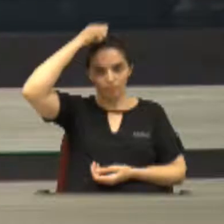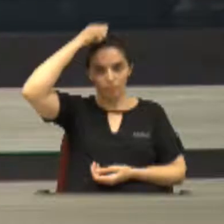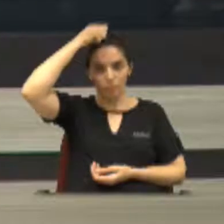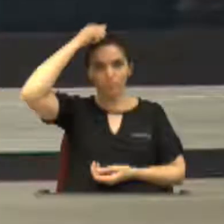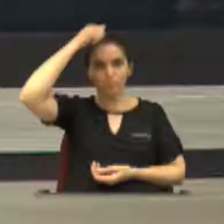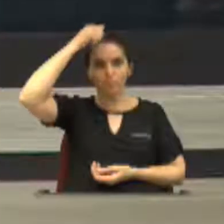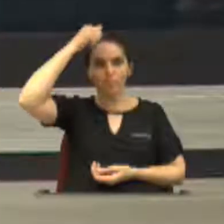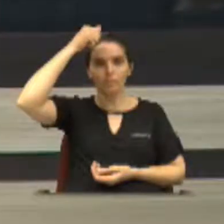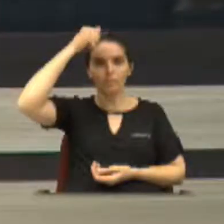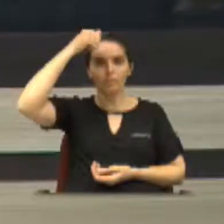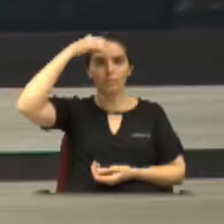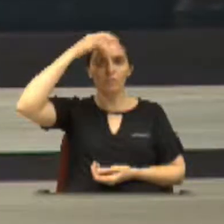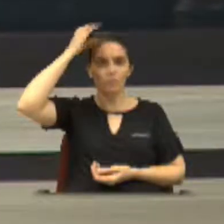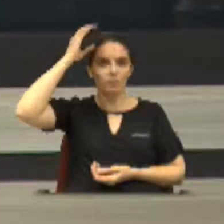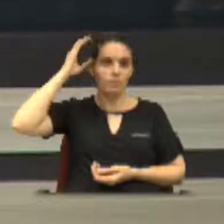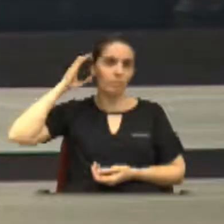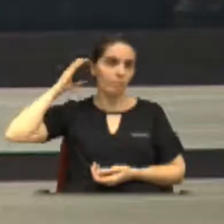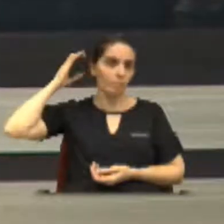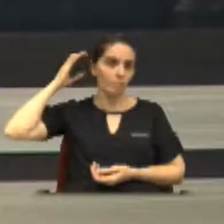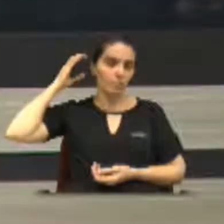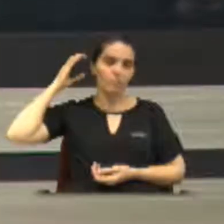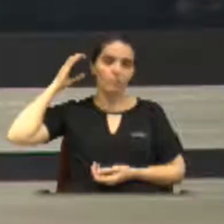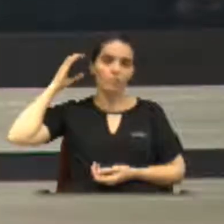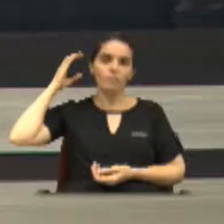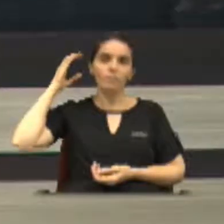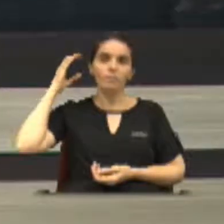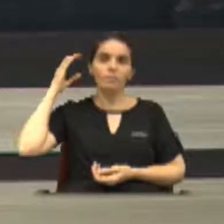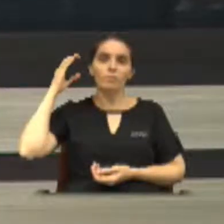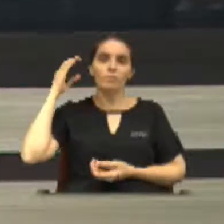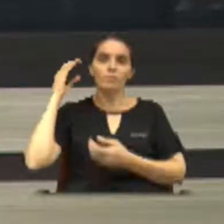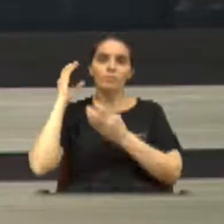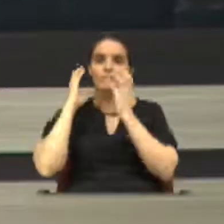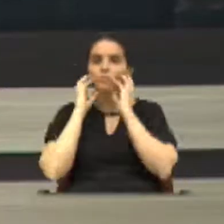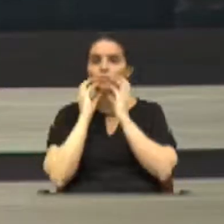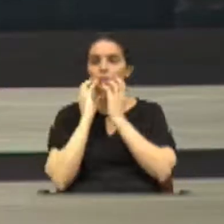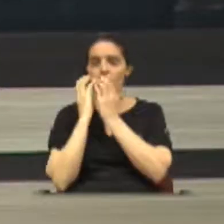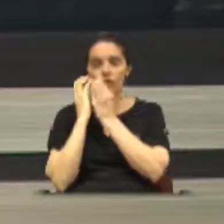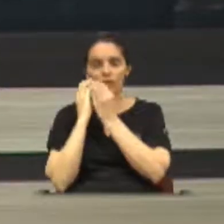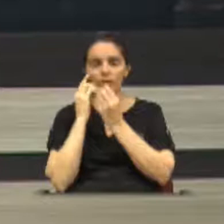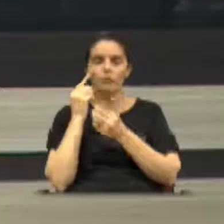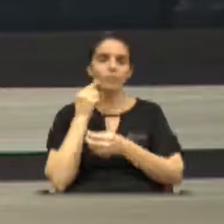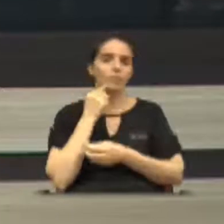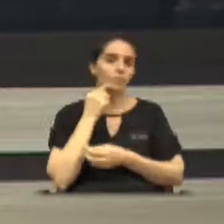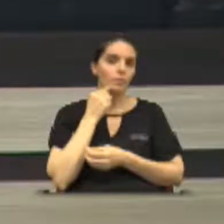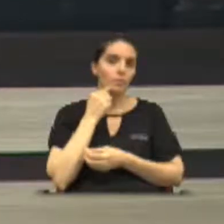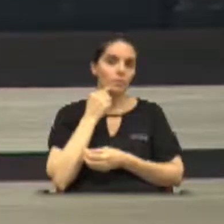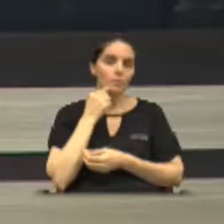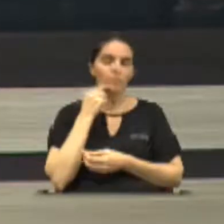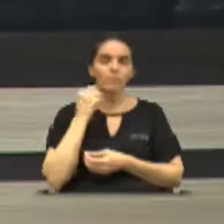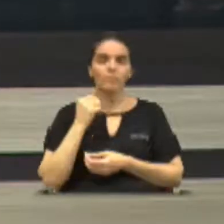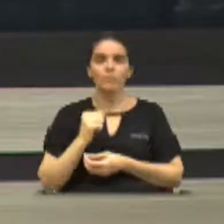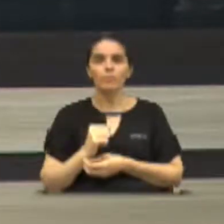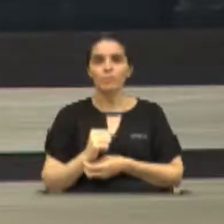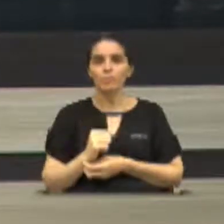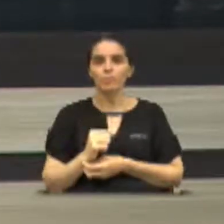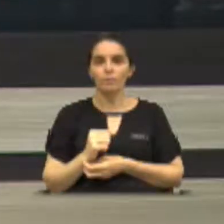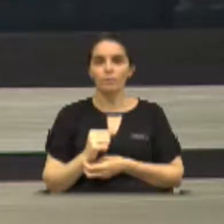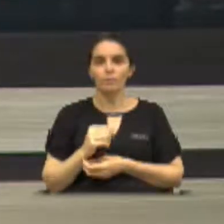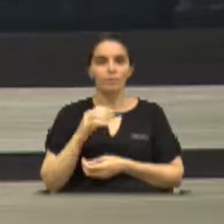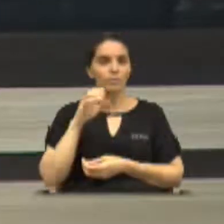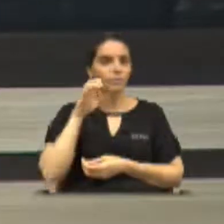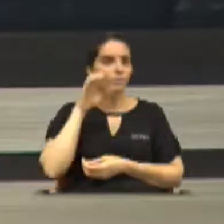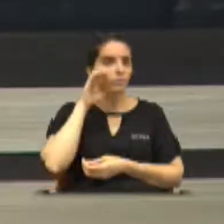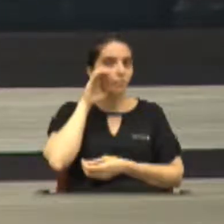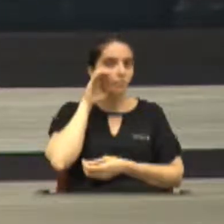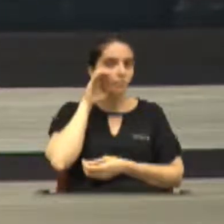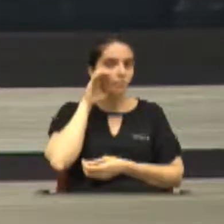Moraes, vereadora Carolina de Moraes Pontes, vereador Claudemir Vieira, vereador Cleiton Aparecido da Silva, vereadora Constância